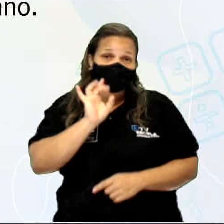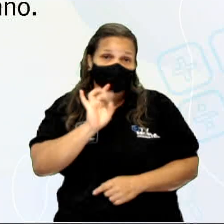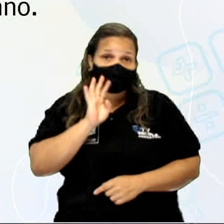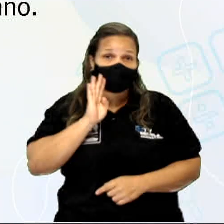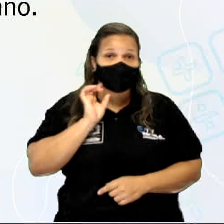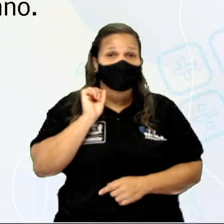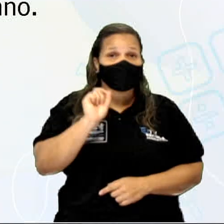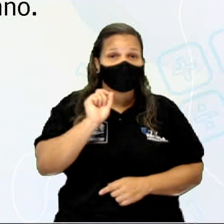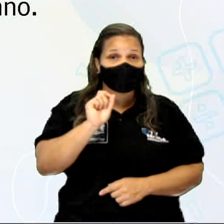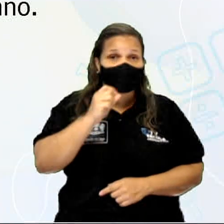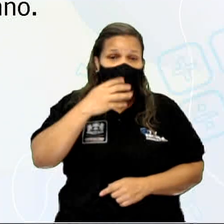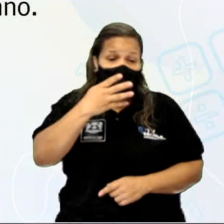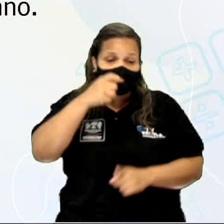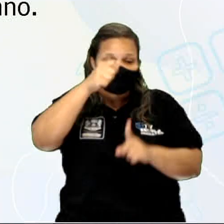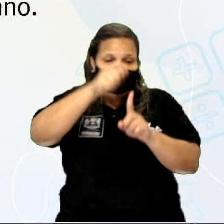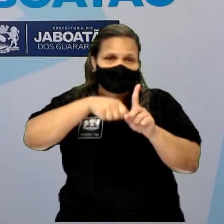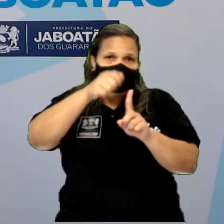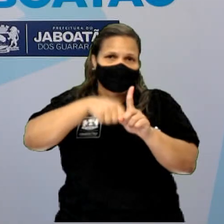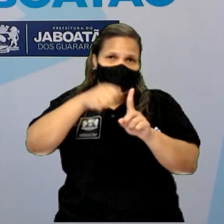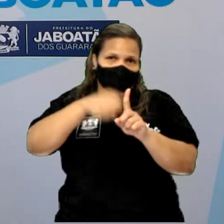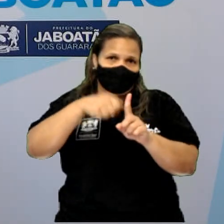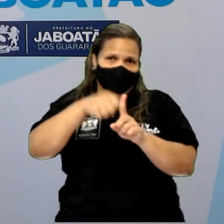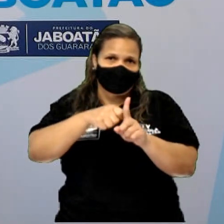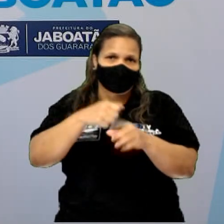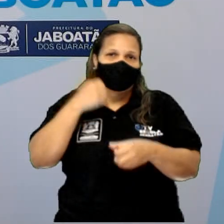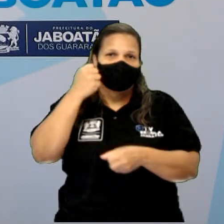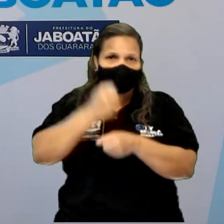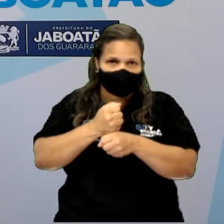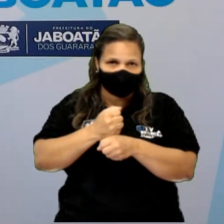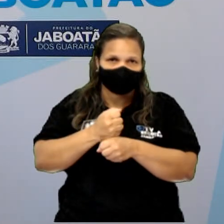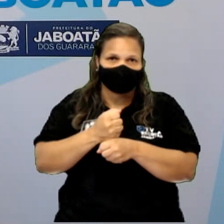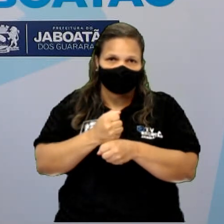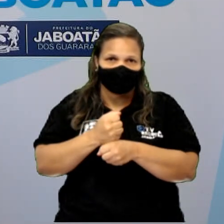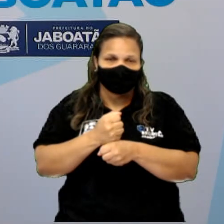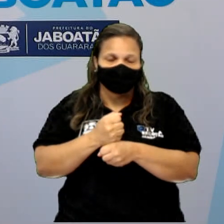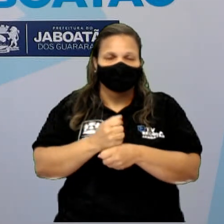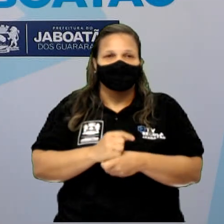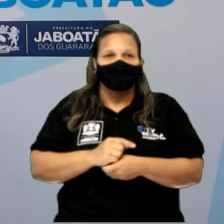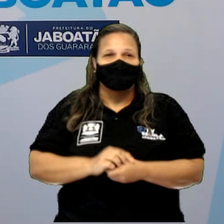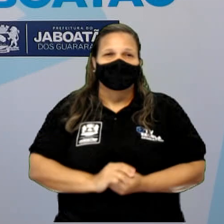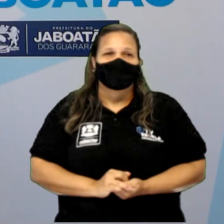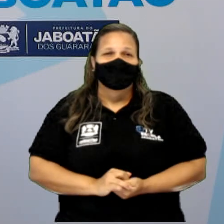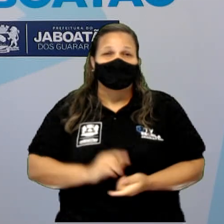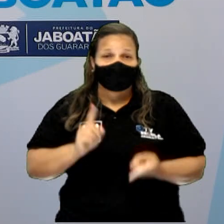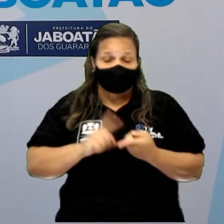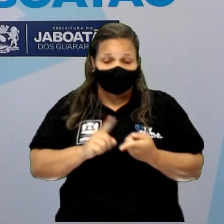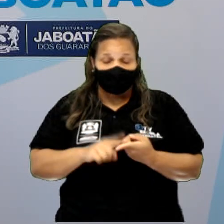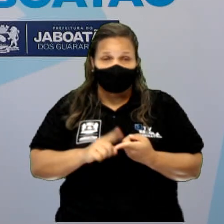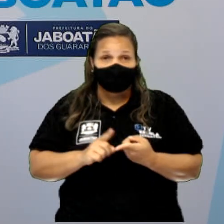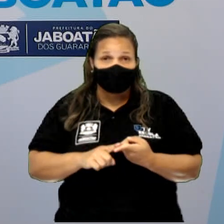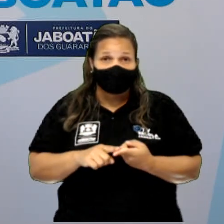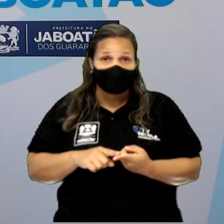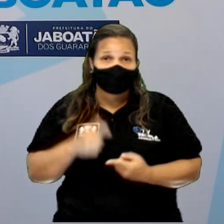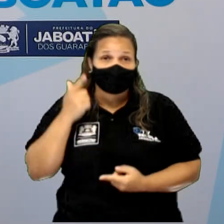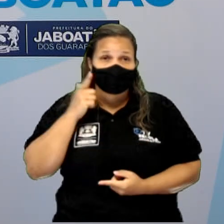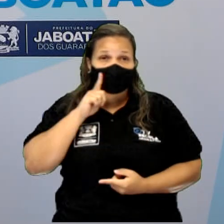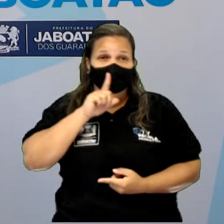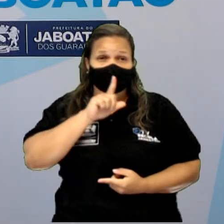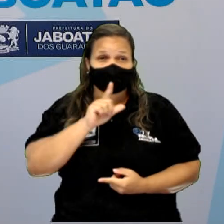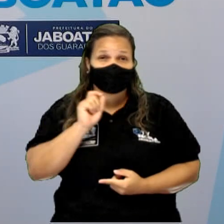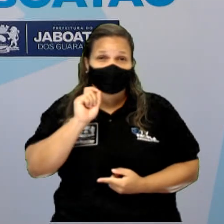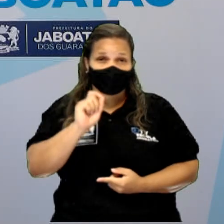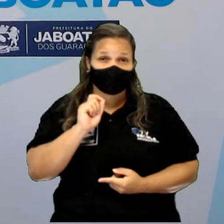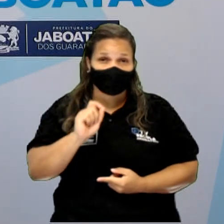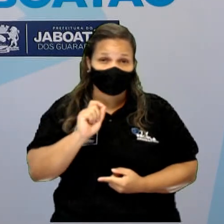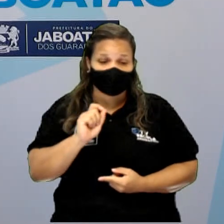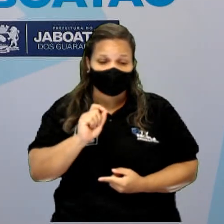espanhóis assumiram esse tipo de exploração e passaram também a ganhar riquezas e receber tributos dos